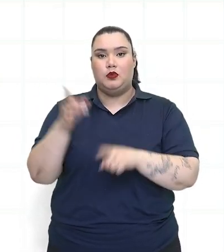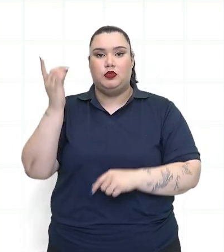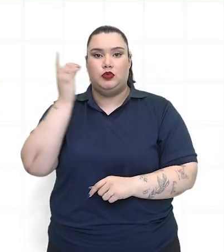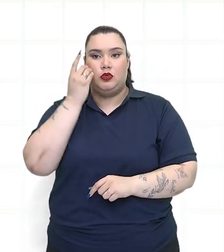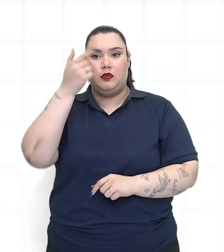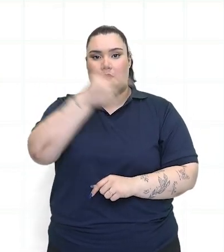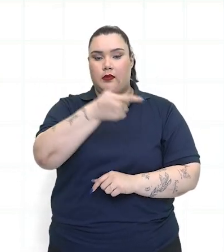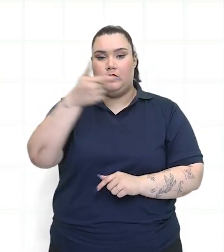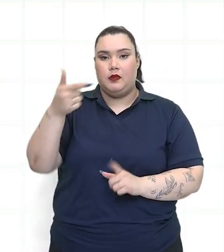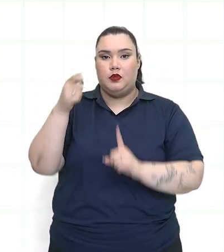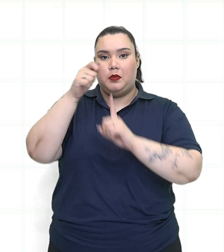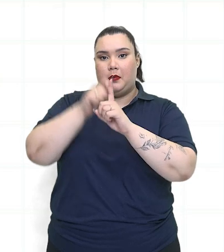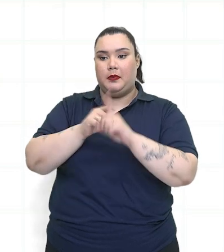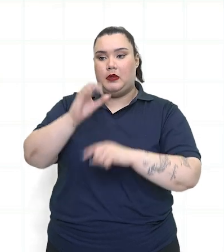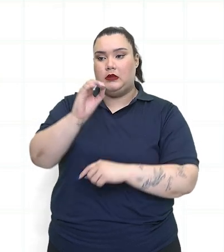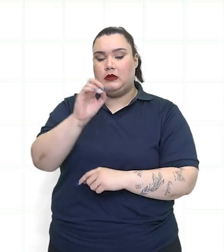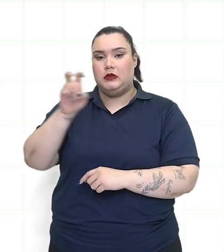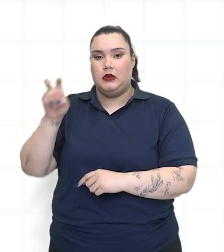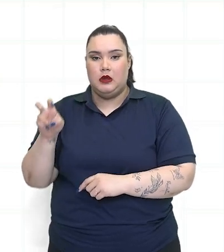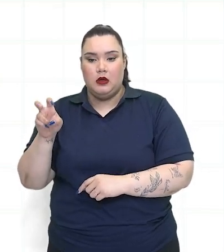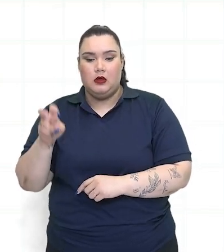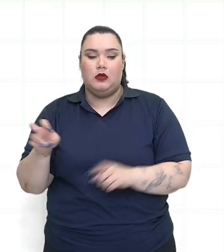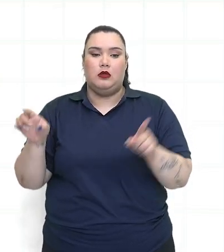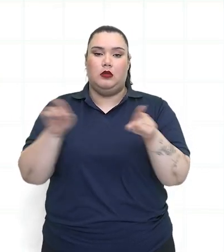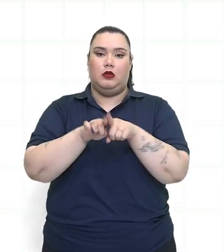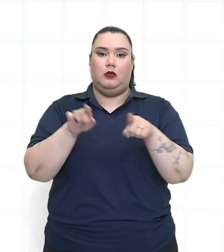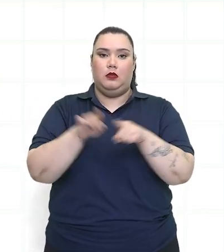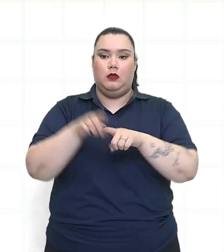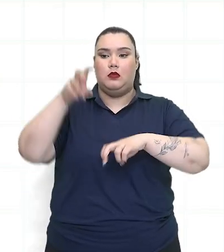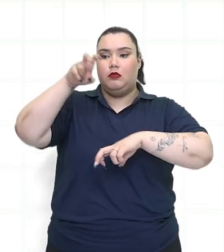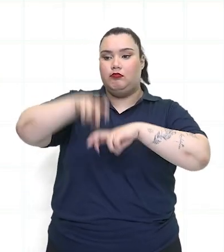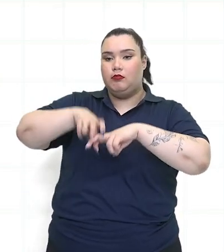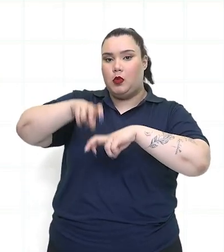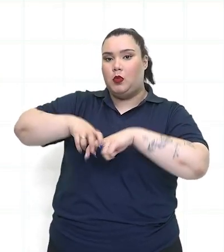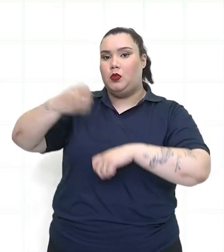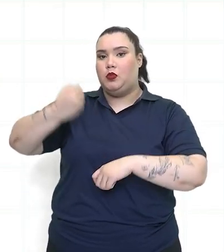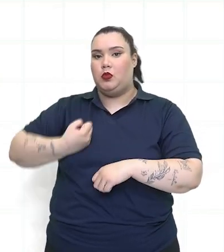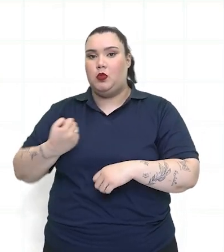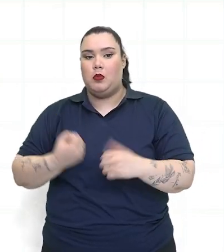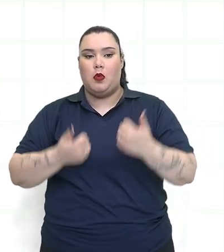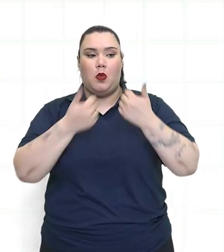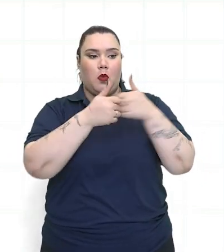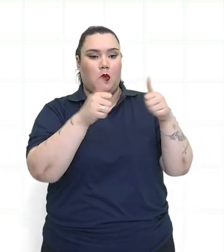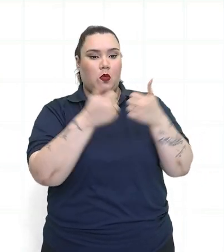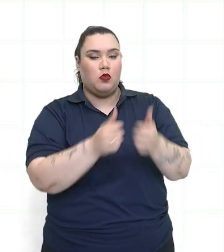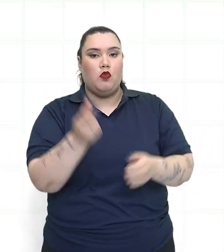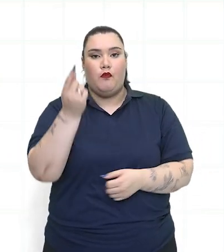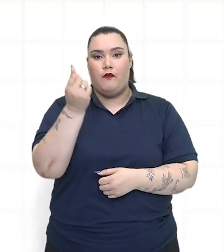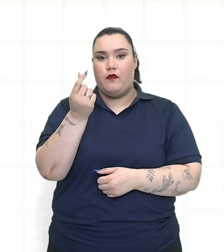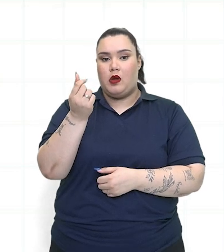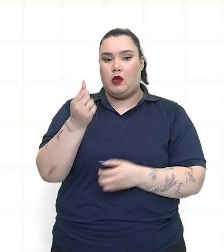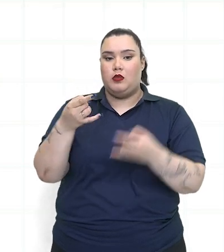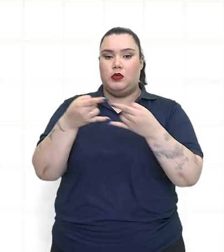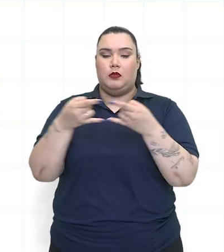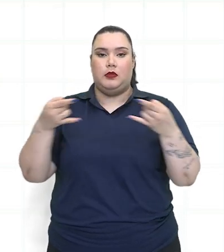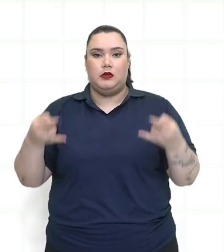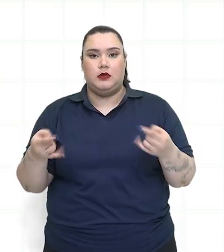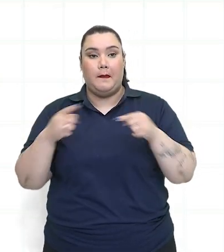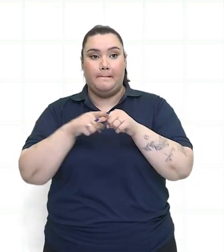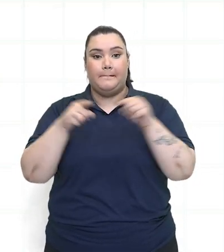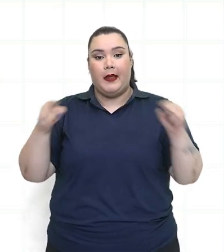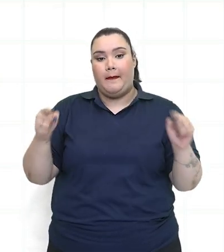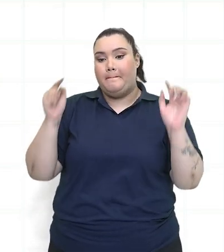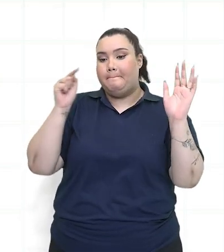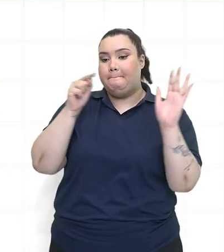dia 22/5, tem o assento, o ônibus, o valor da passagem. Mas